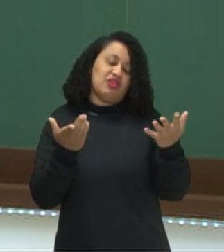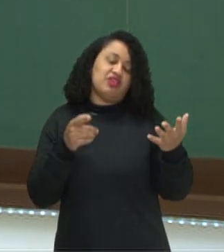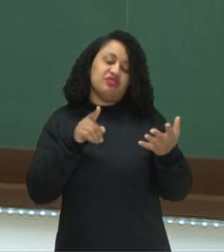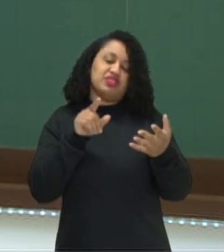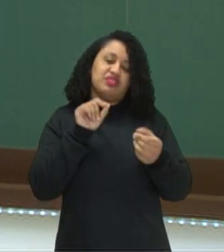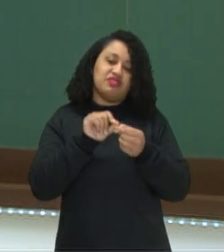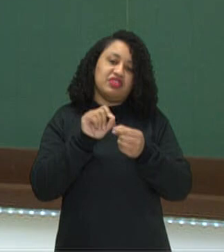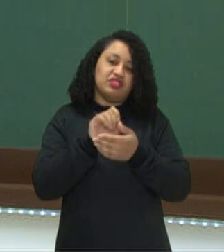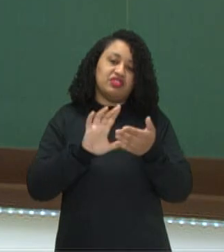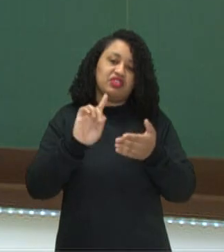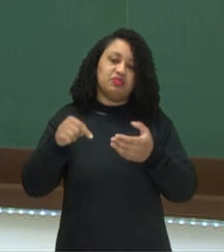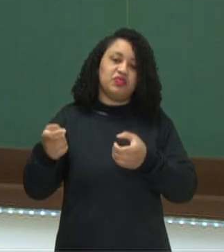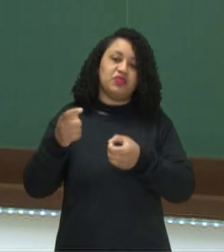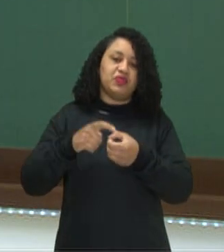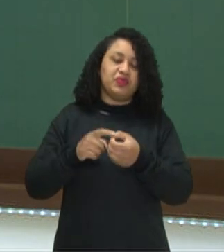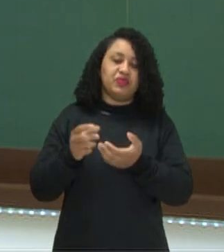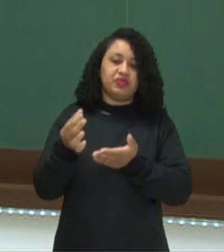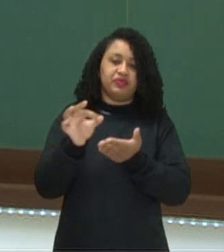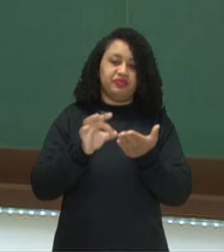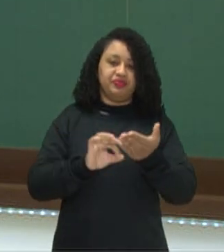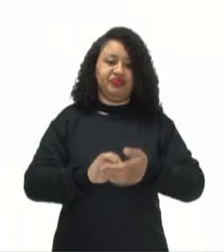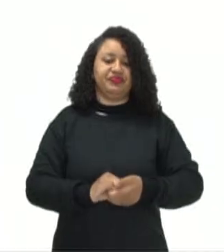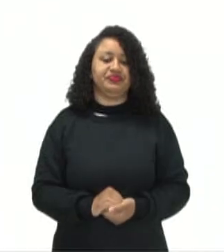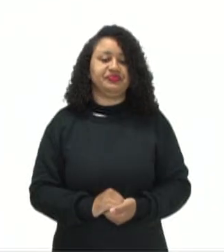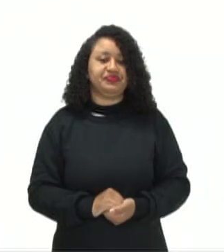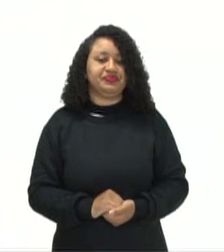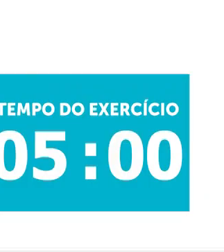com vocês, já a gente volta para resolver.